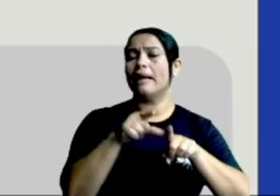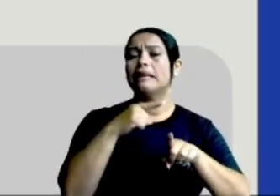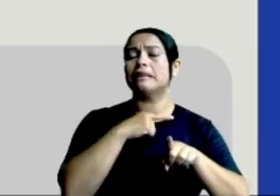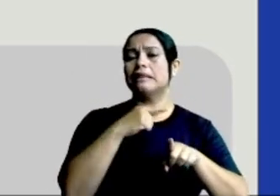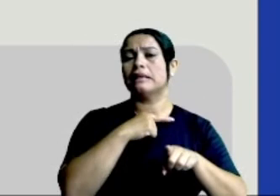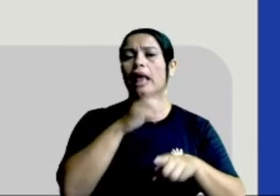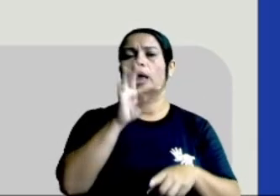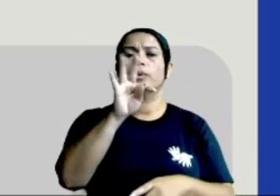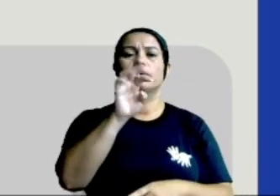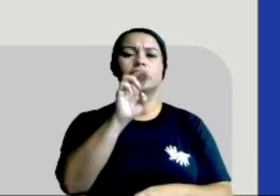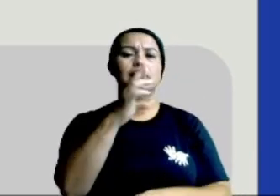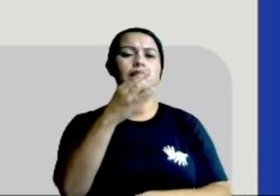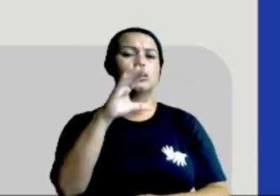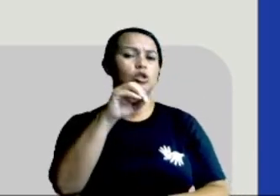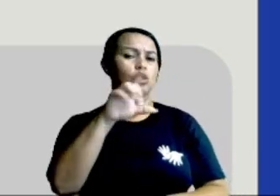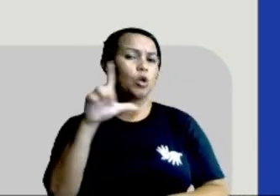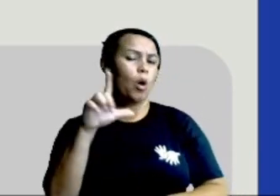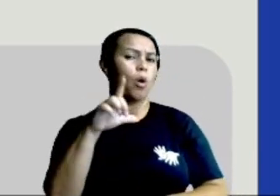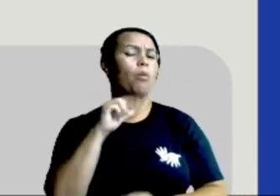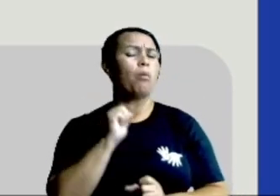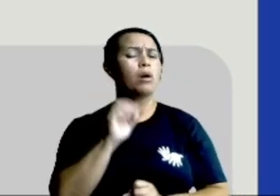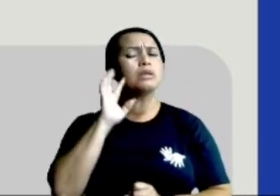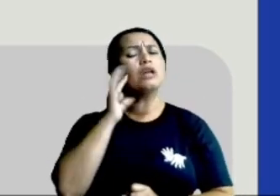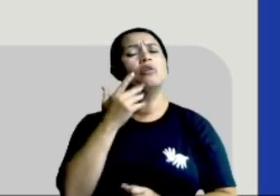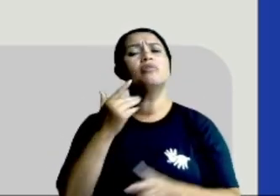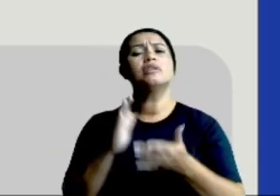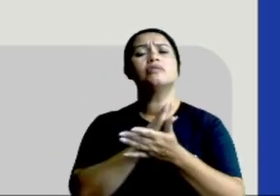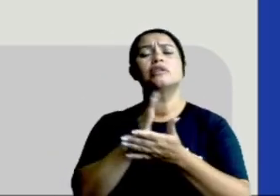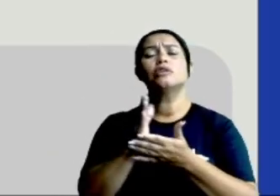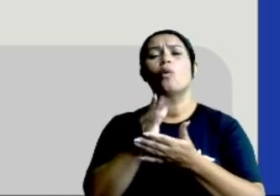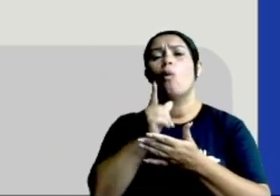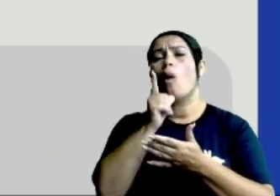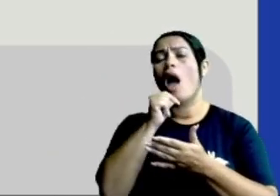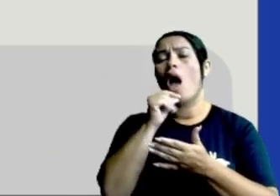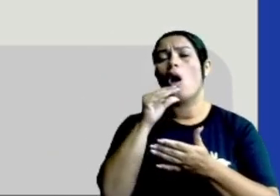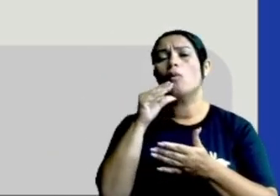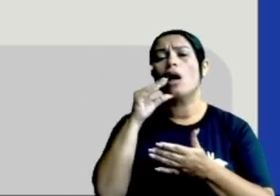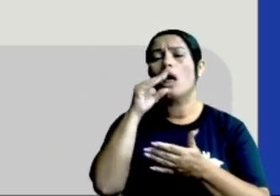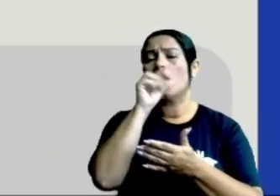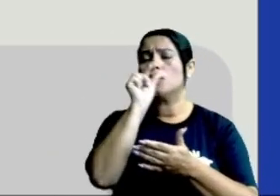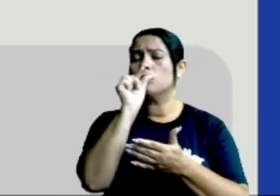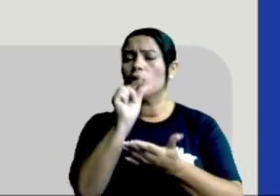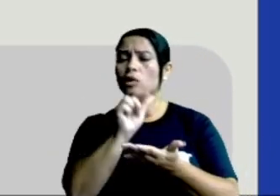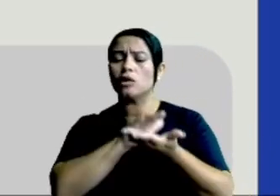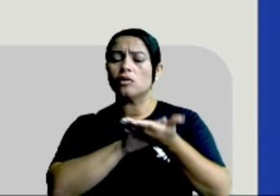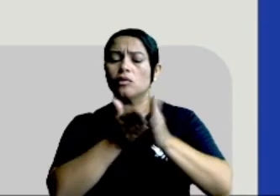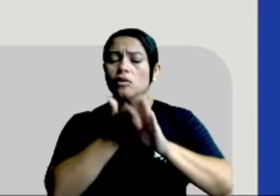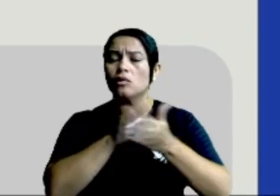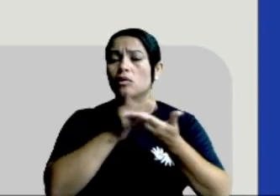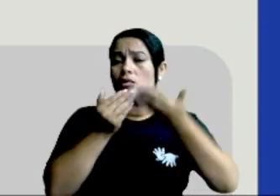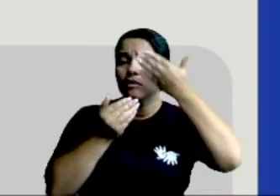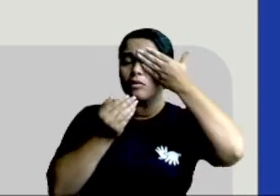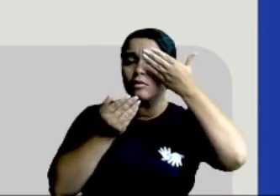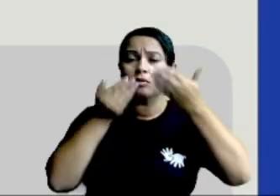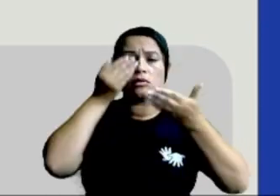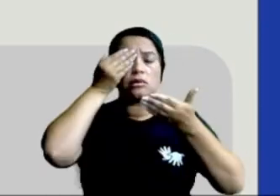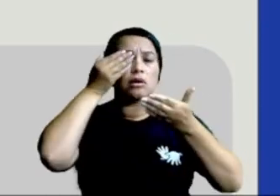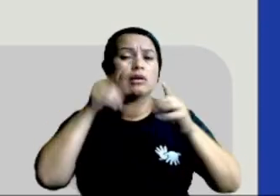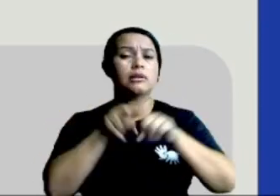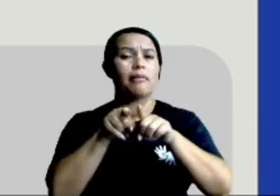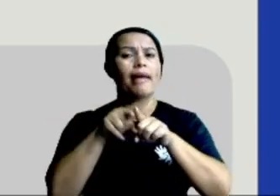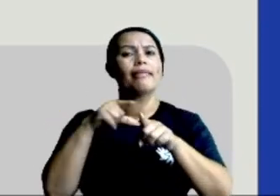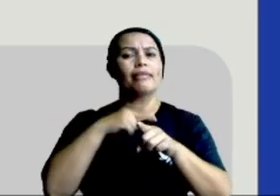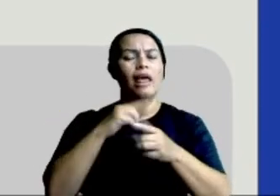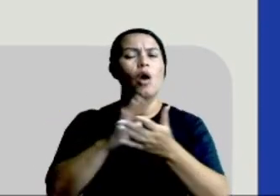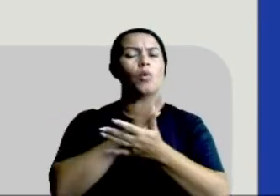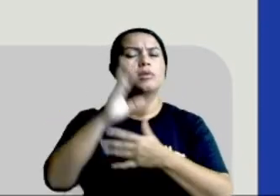tersol pode ser resolvido com uma compressa de água morna nos olhos. E existe muita lenda,